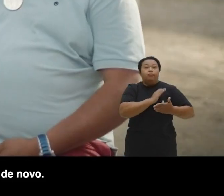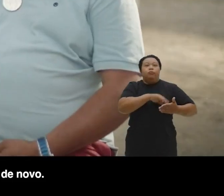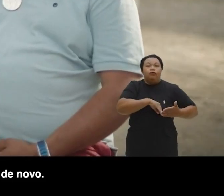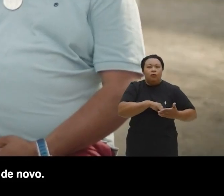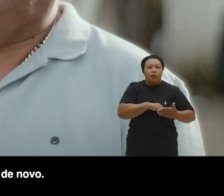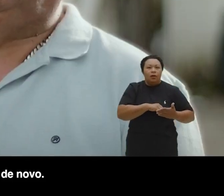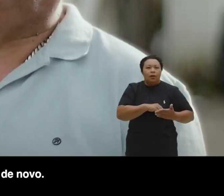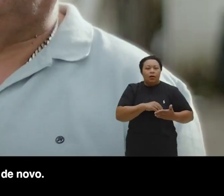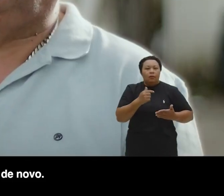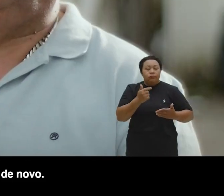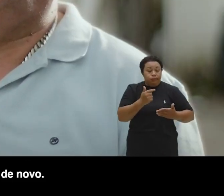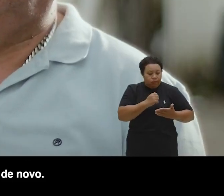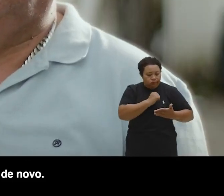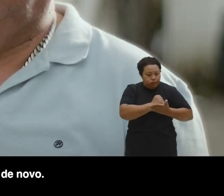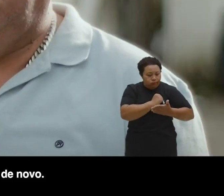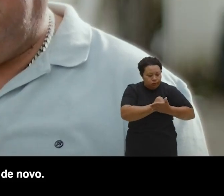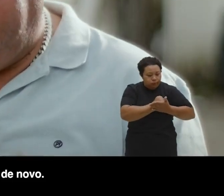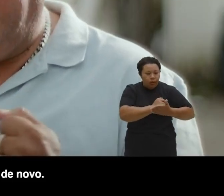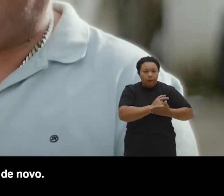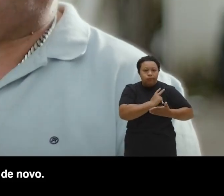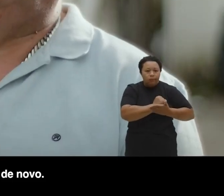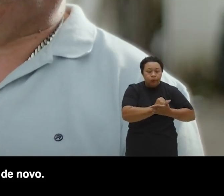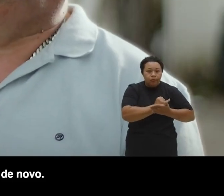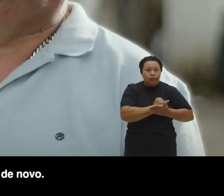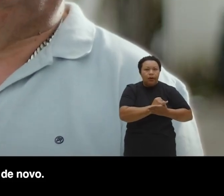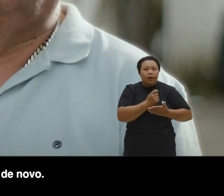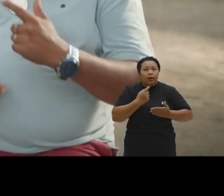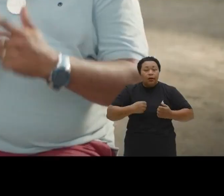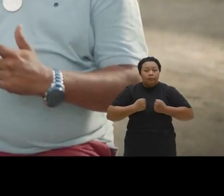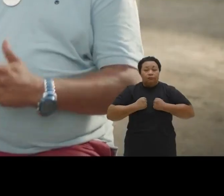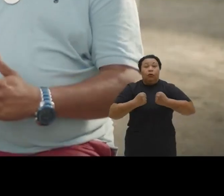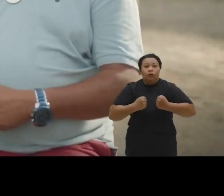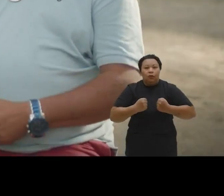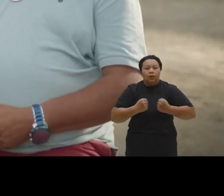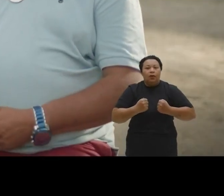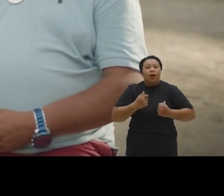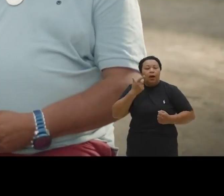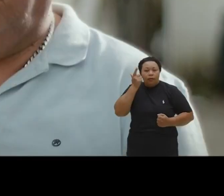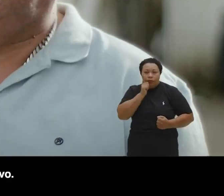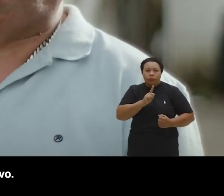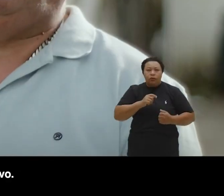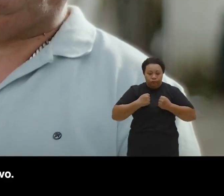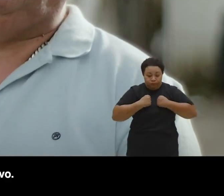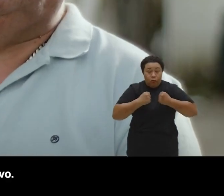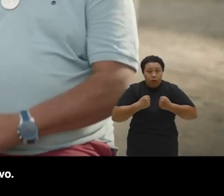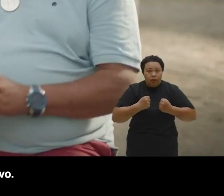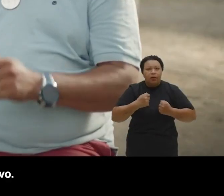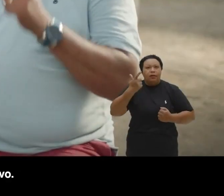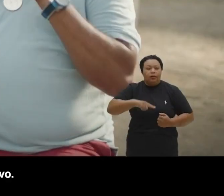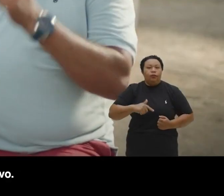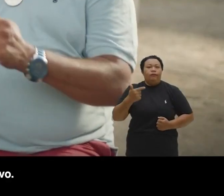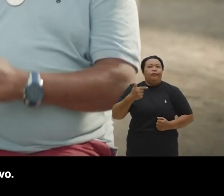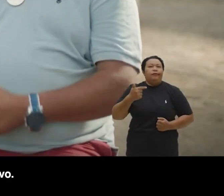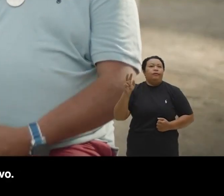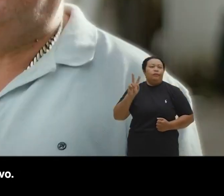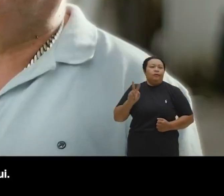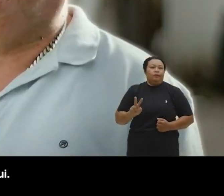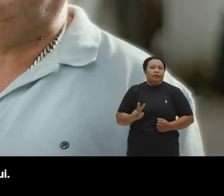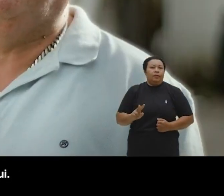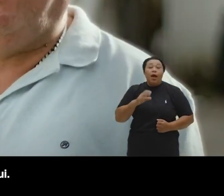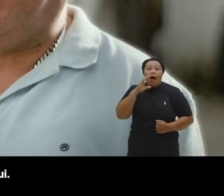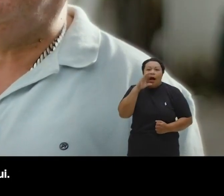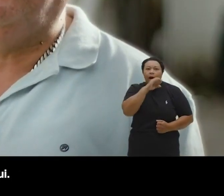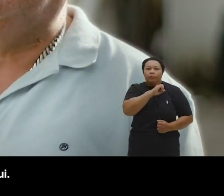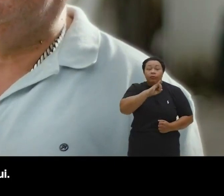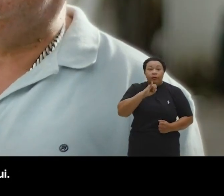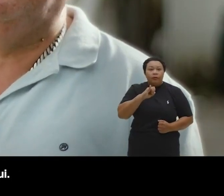cardíacas. Tive a primeira, eles conseguiram me ativar de novo. Continuaram o procedimento, outra parada. Consegui me ativar de novo. Se não